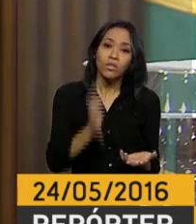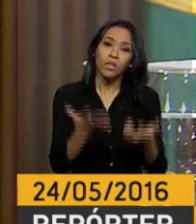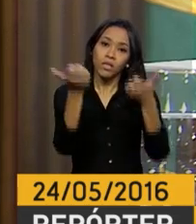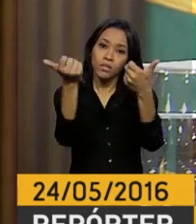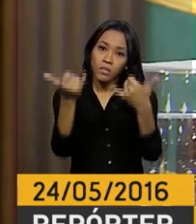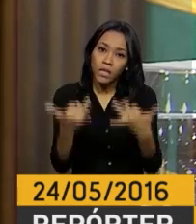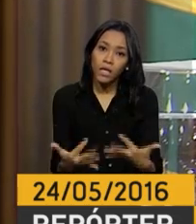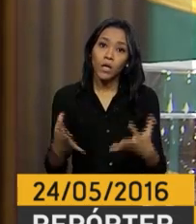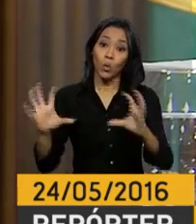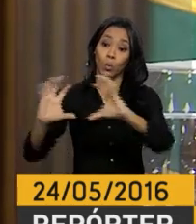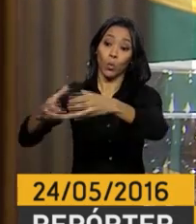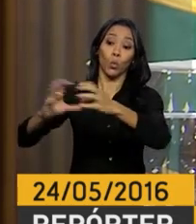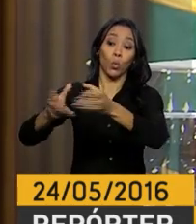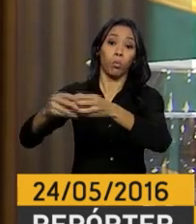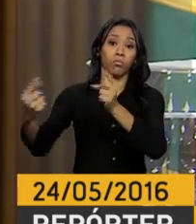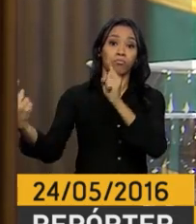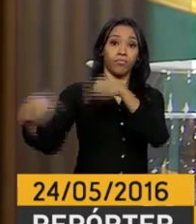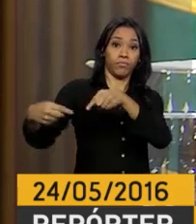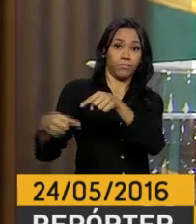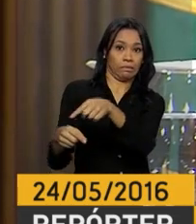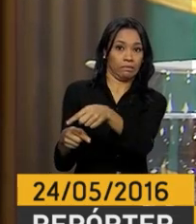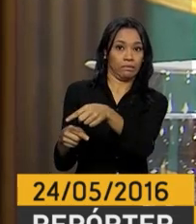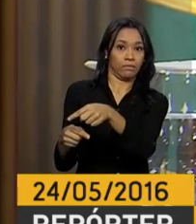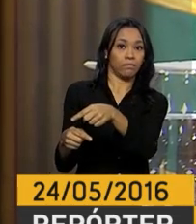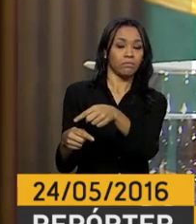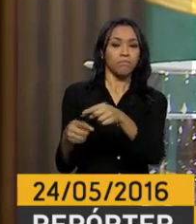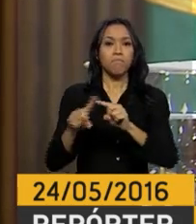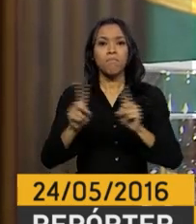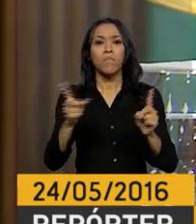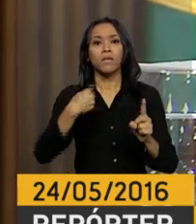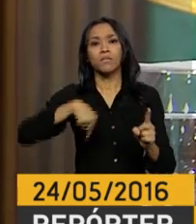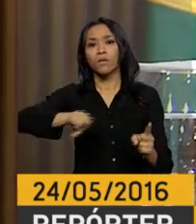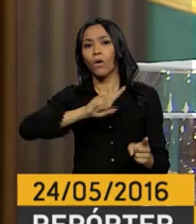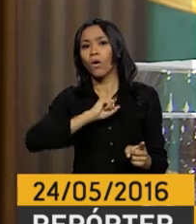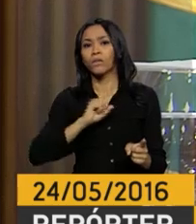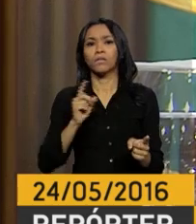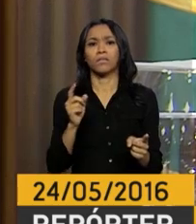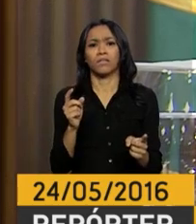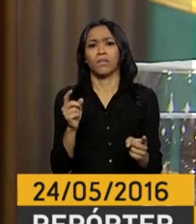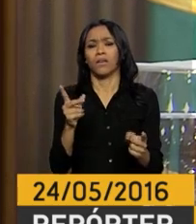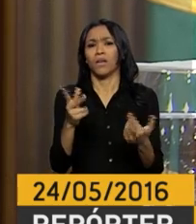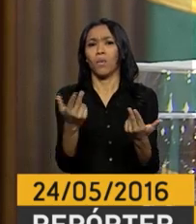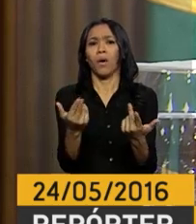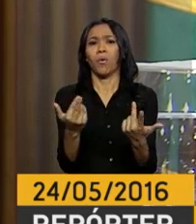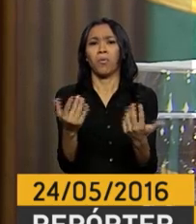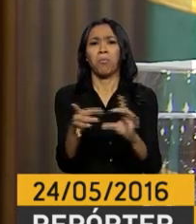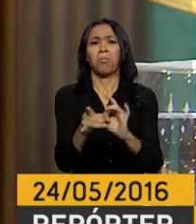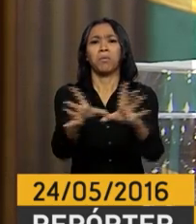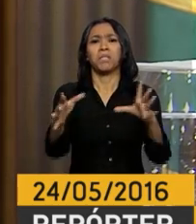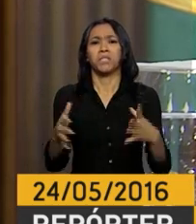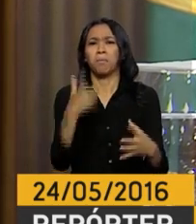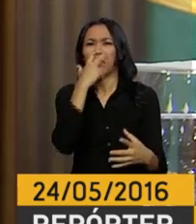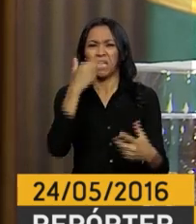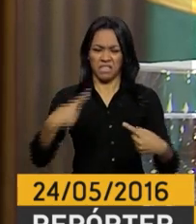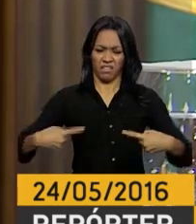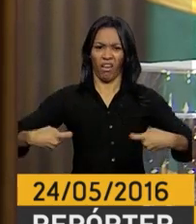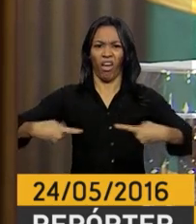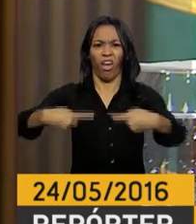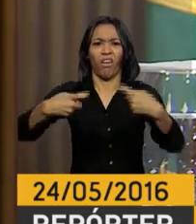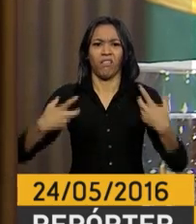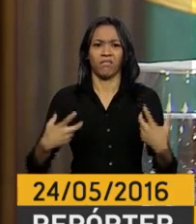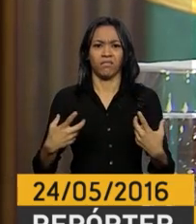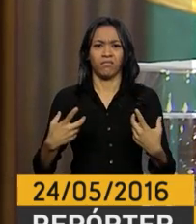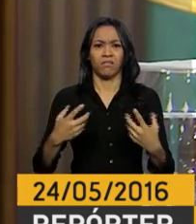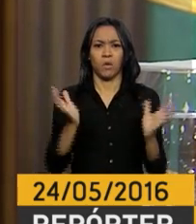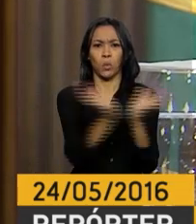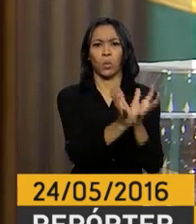da oposição, mas não podemos permitir a guerra entre brasileiros, a disputa quase física,